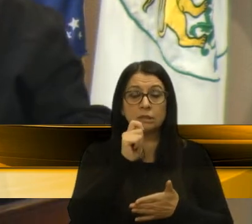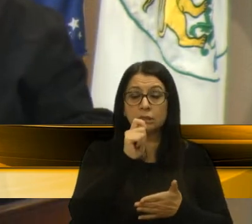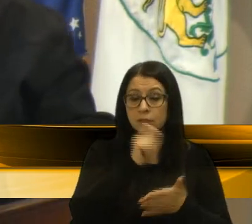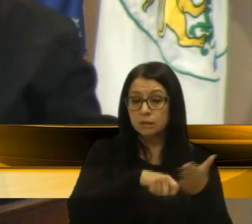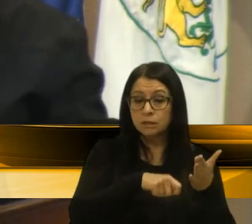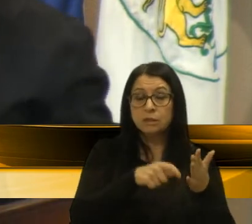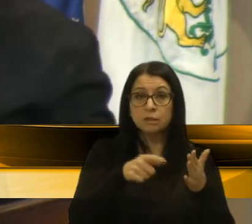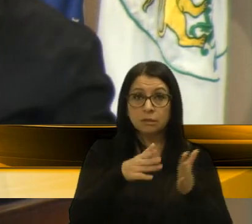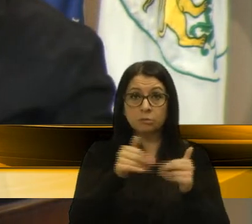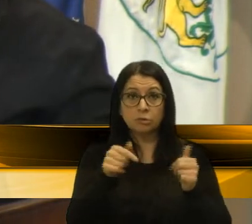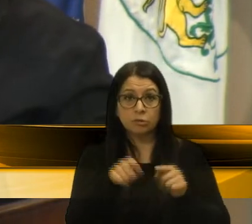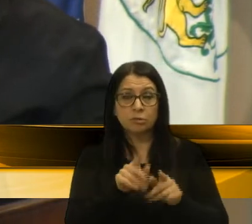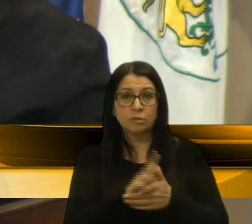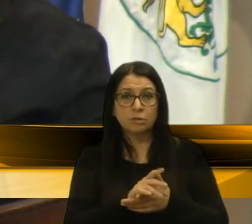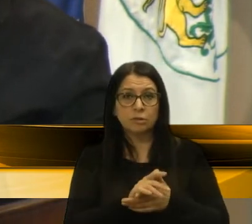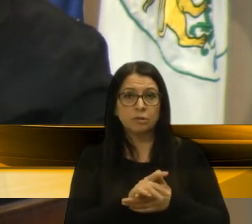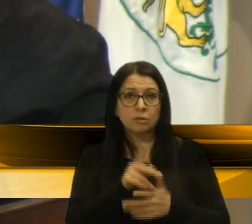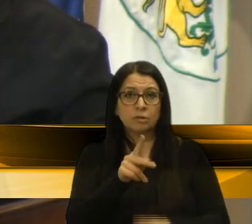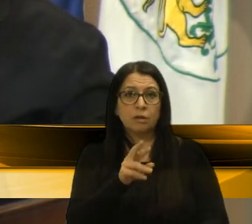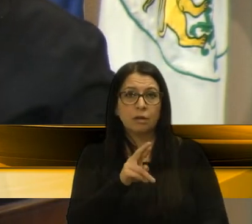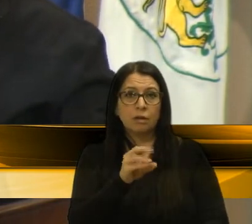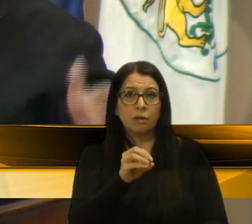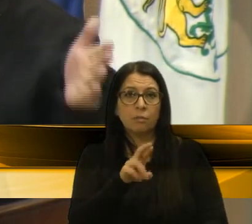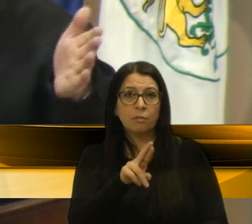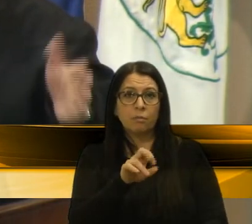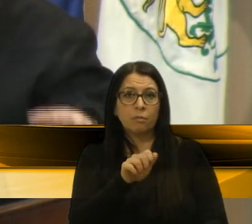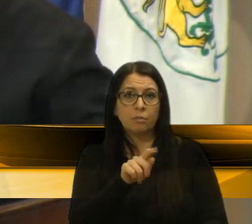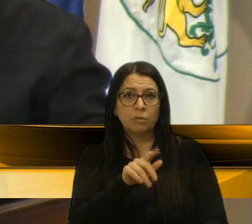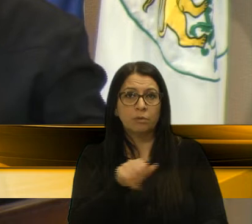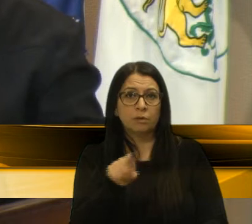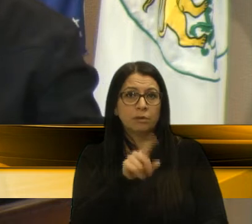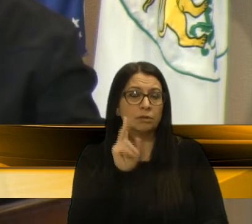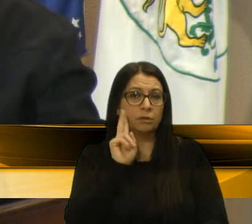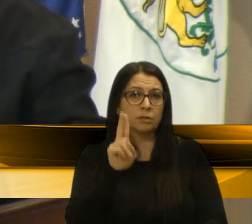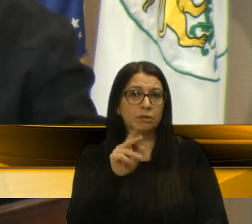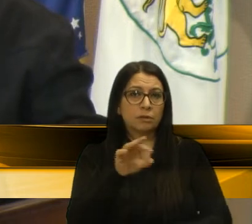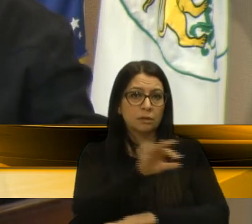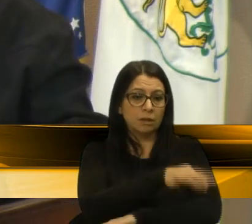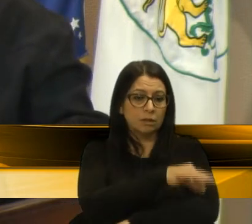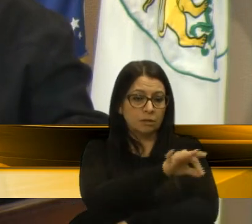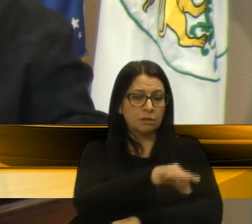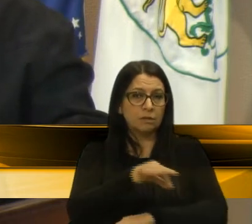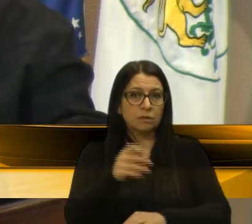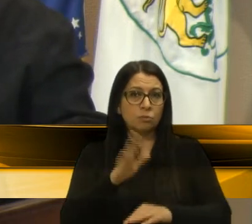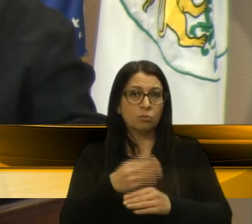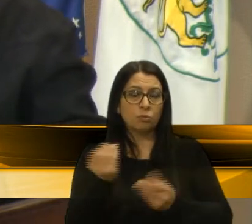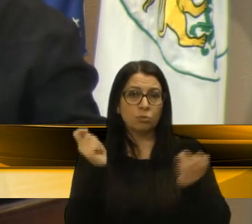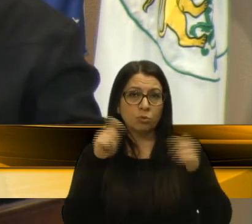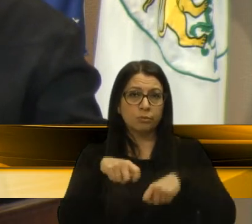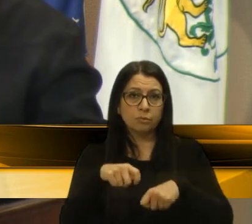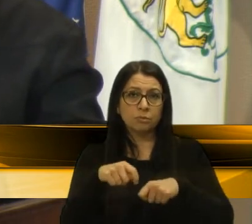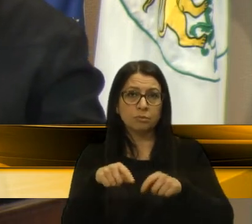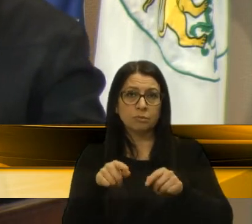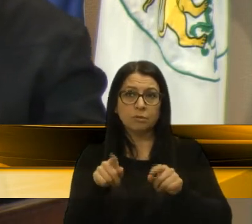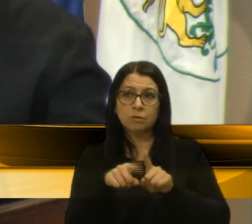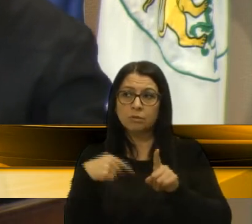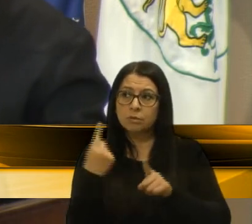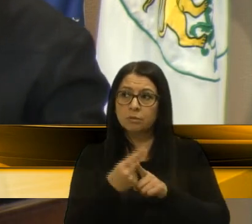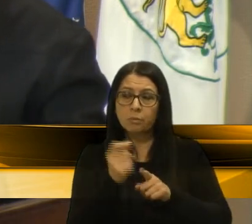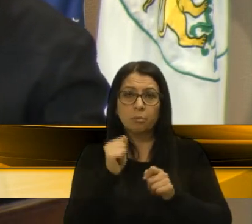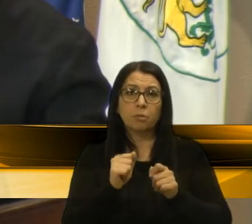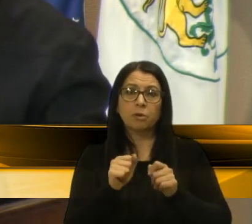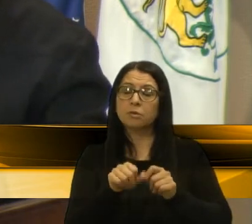pedido da procuradora, nós temos aqui uma arquiteta muito competente, capaz, tá? Que